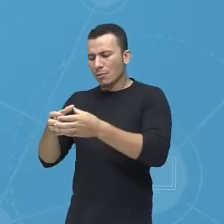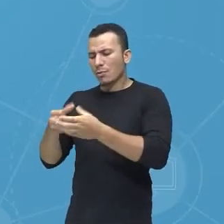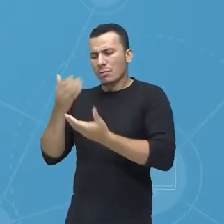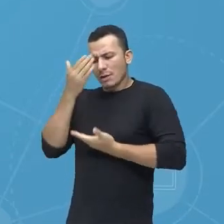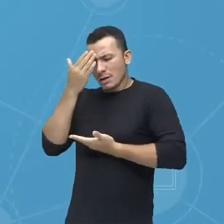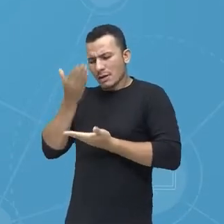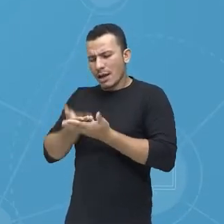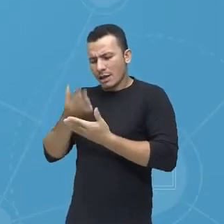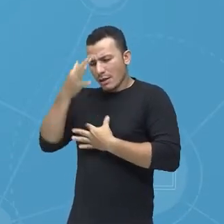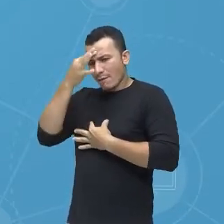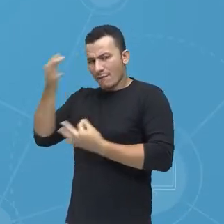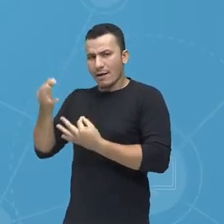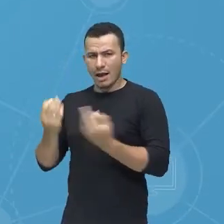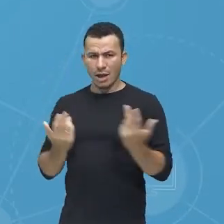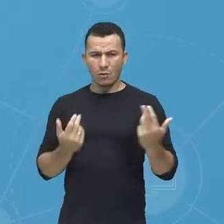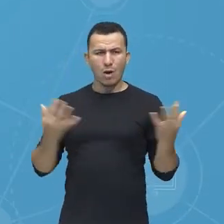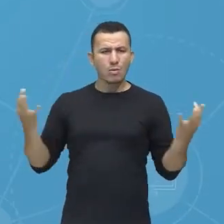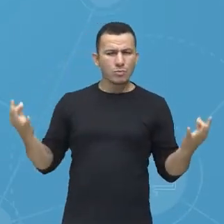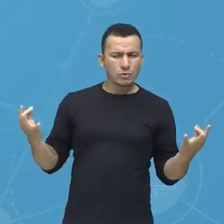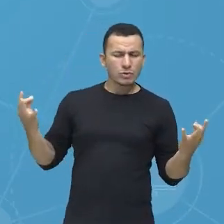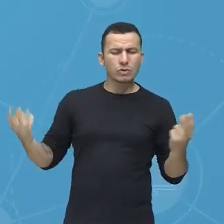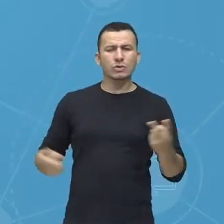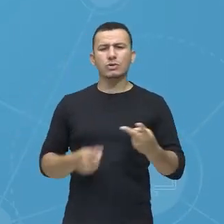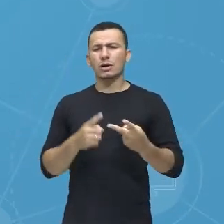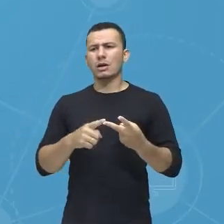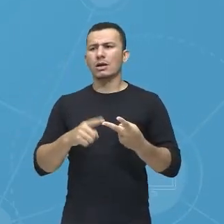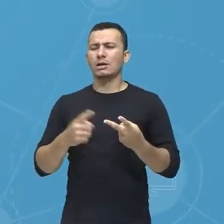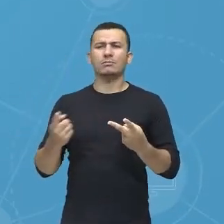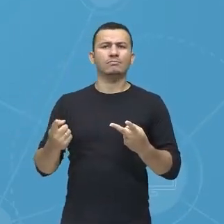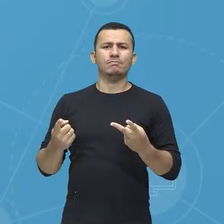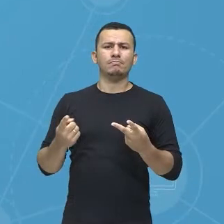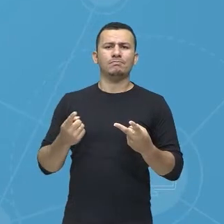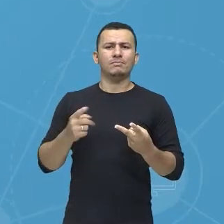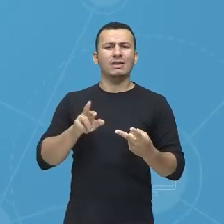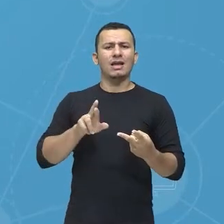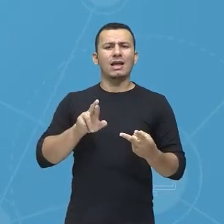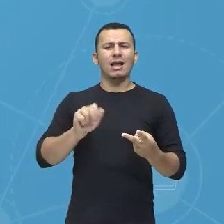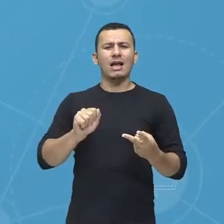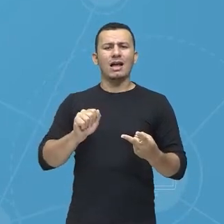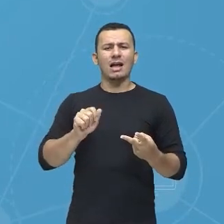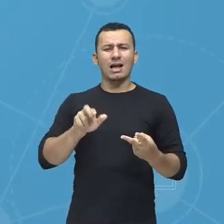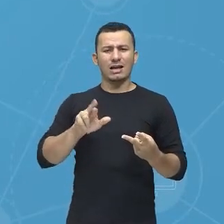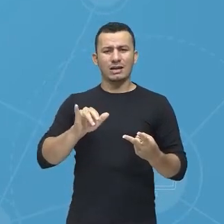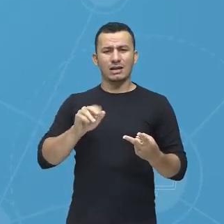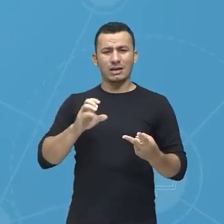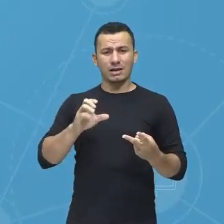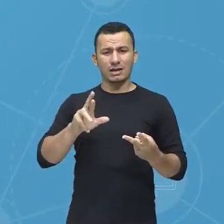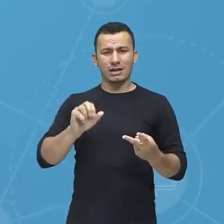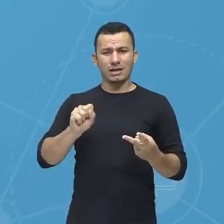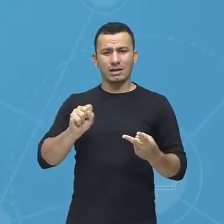igual à crença de um budista, de um shintoísta, de um Hare Krishna,